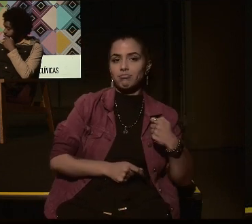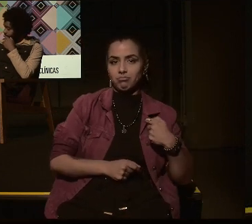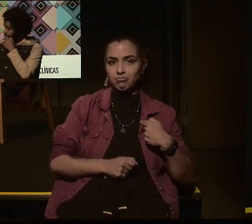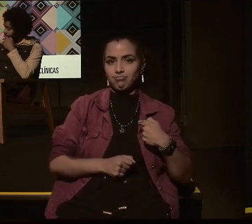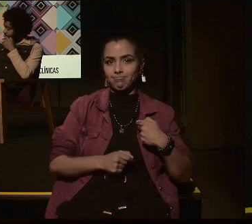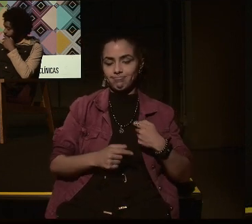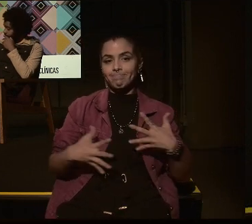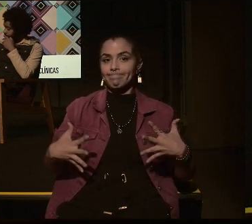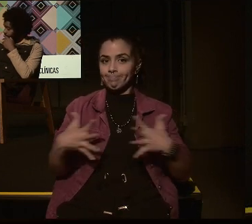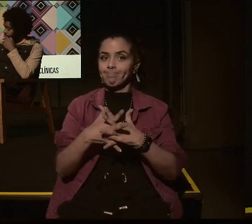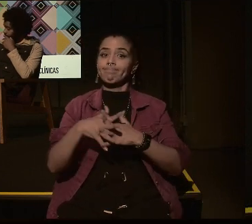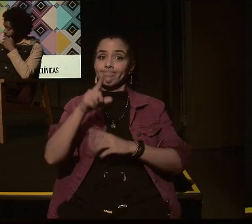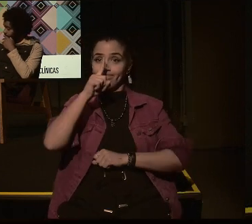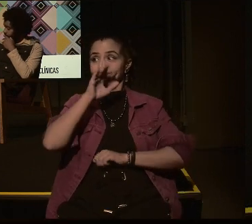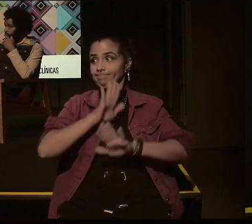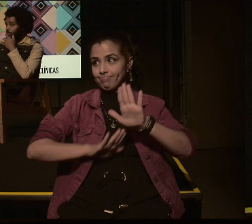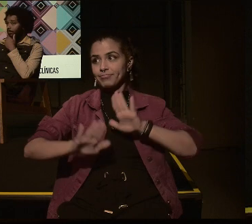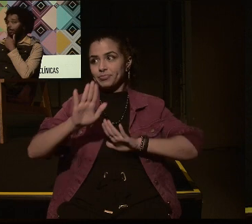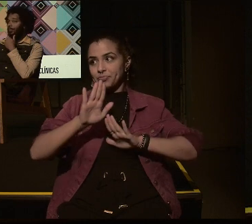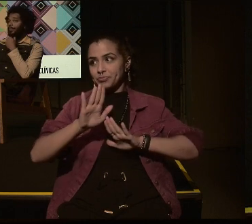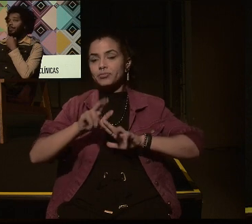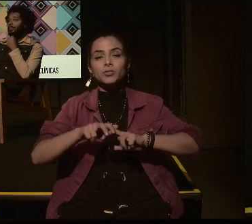o convite que a Domenica